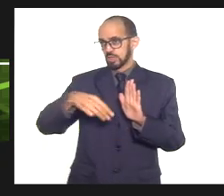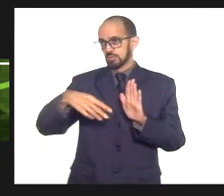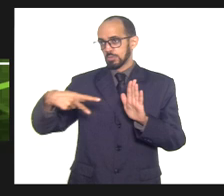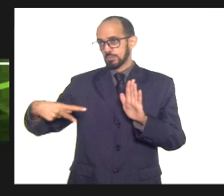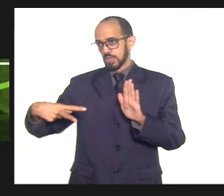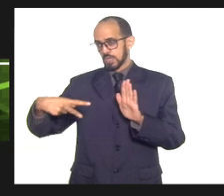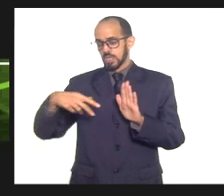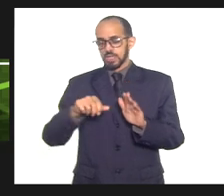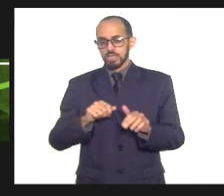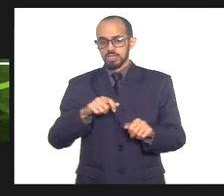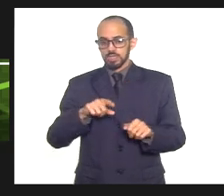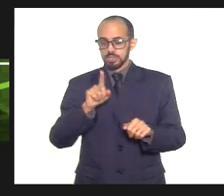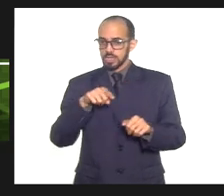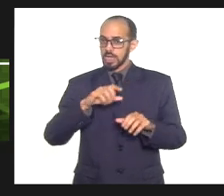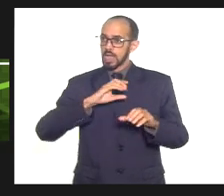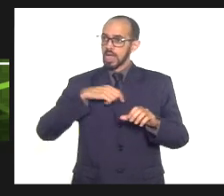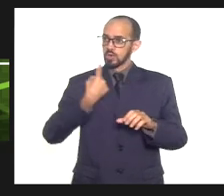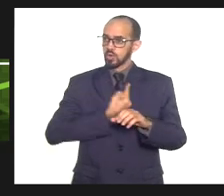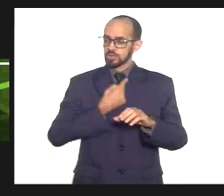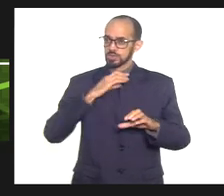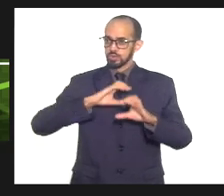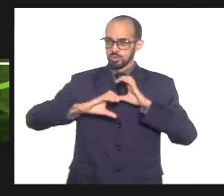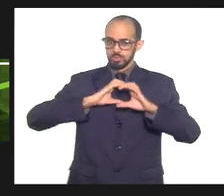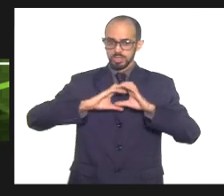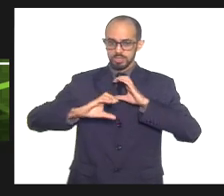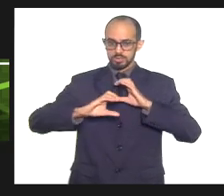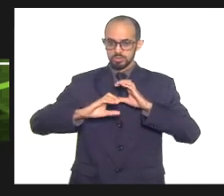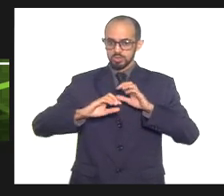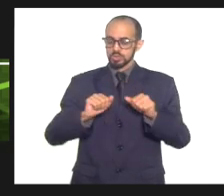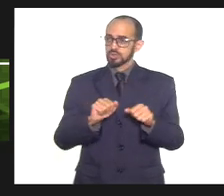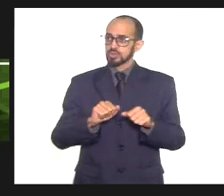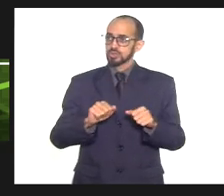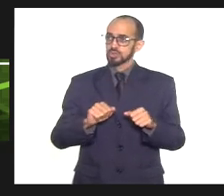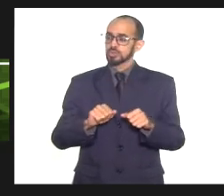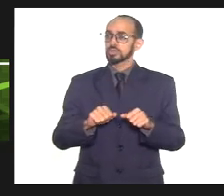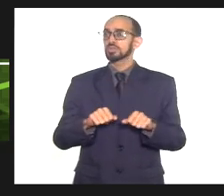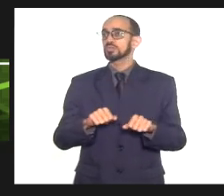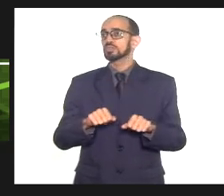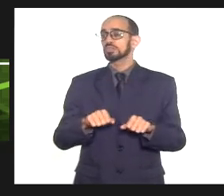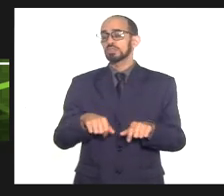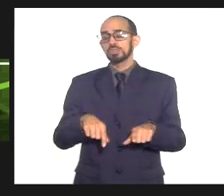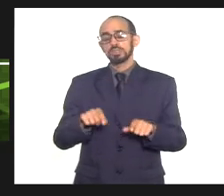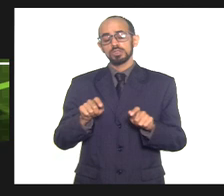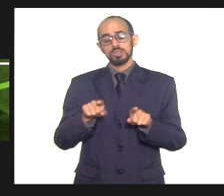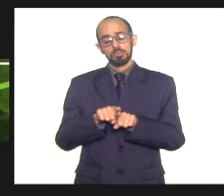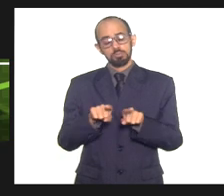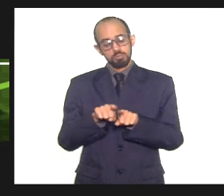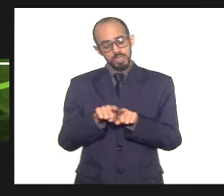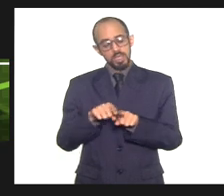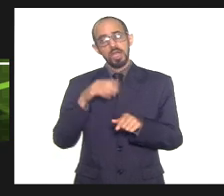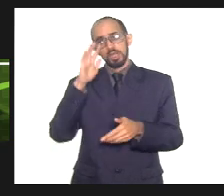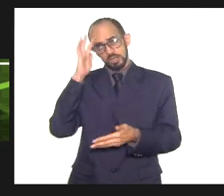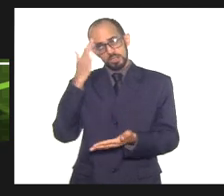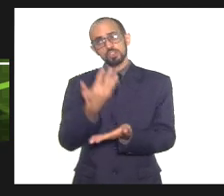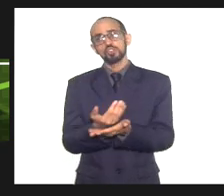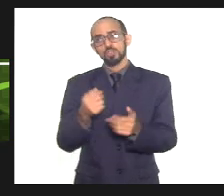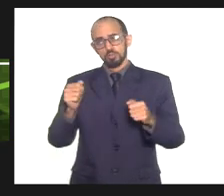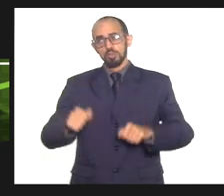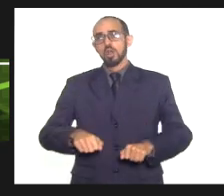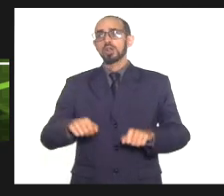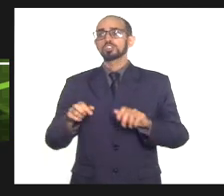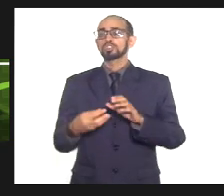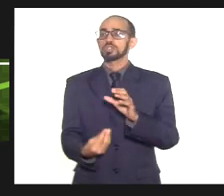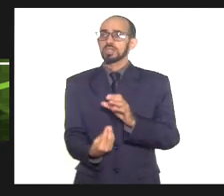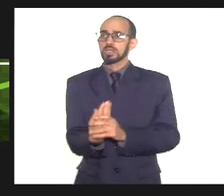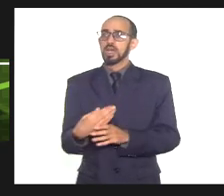ANP que fazemos as comunicações. Eu creio que também isso possa ser regulamentado através